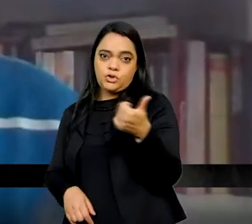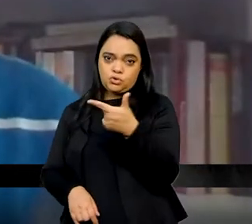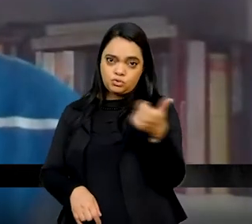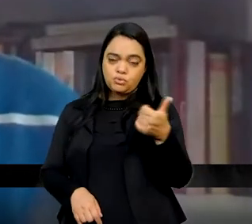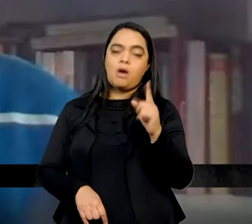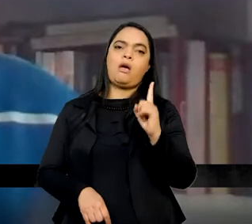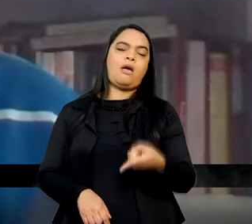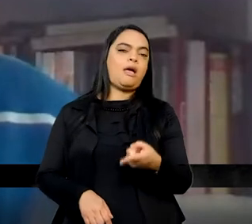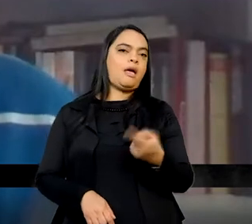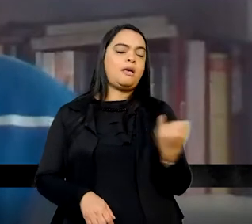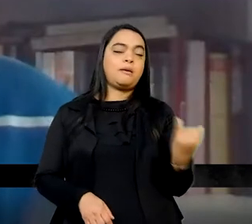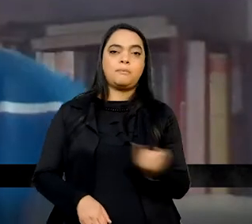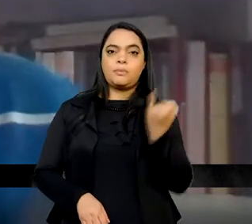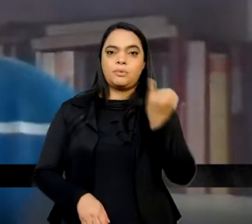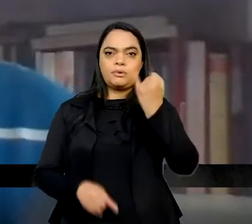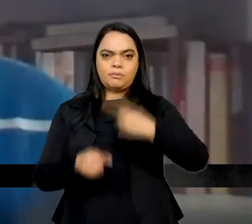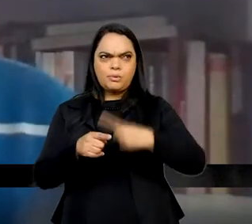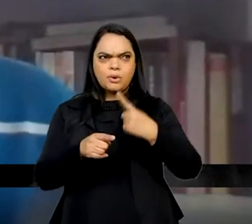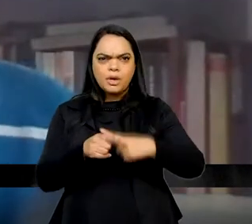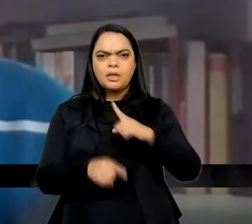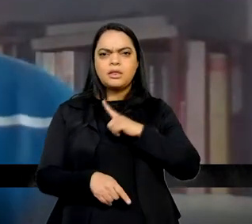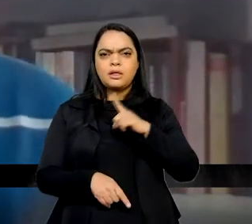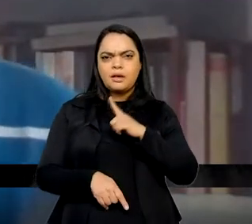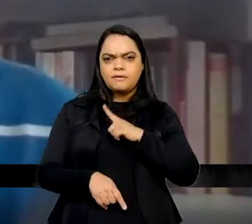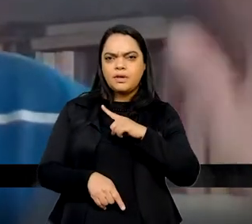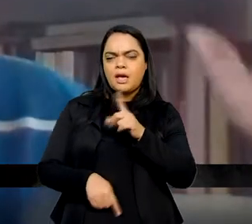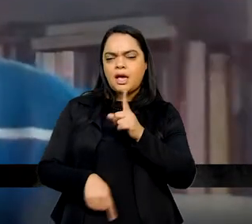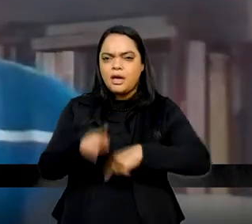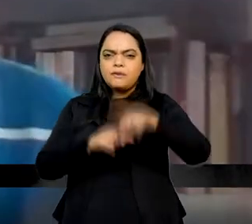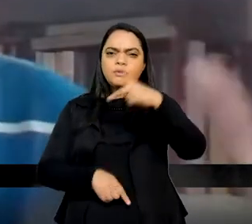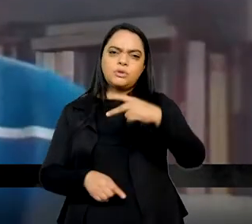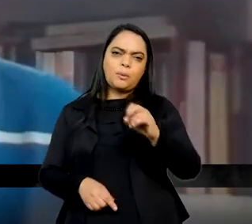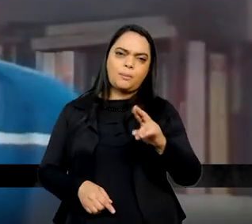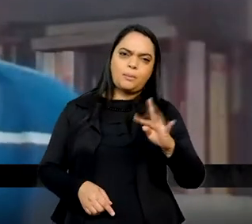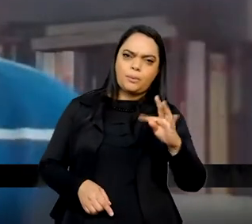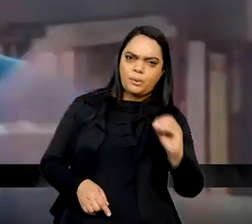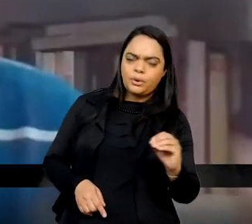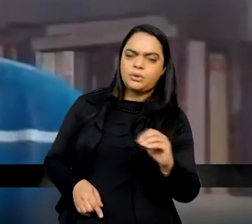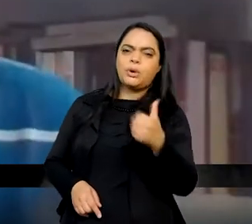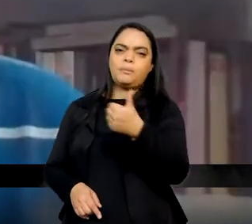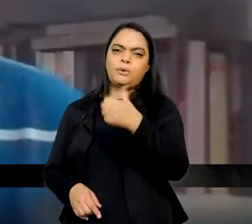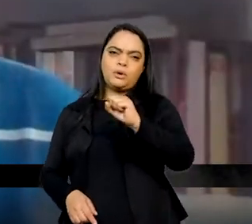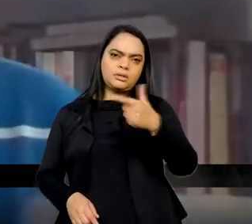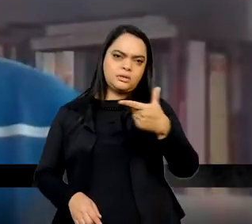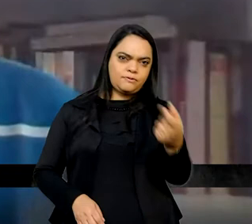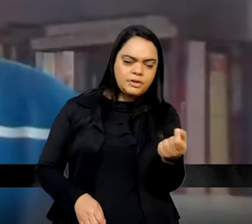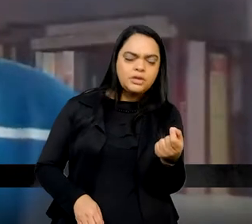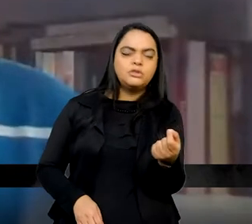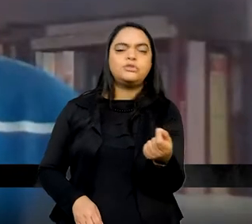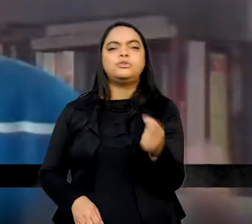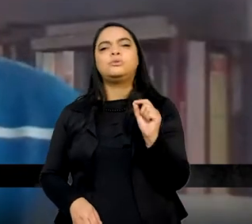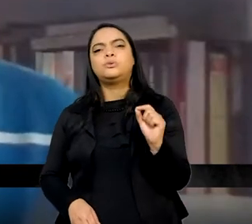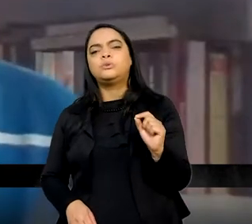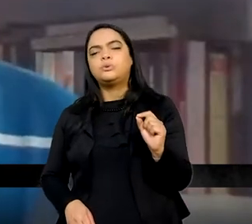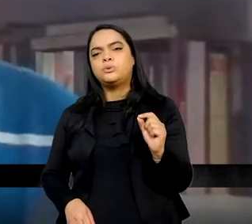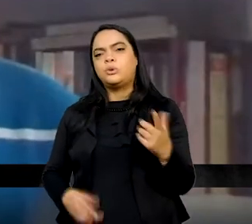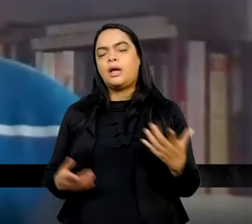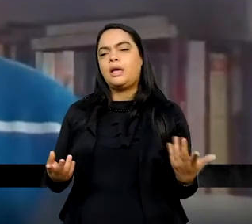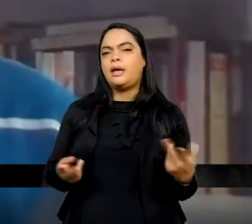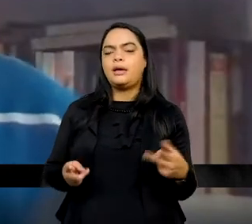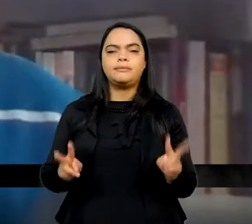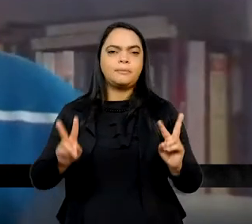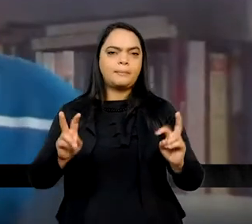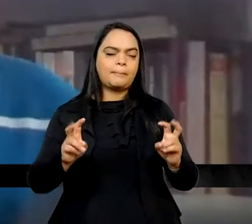porque depois da Revolução do Porto, de 1620, né, que se comemorou assim, em Lisboa, etc., a questão